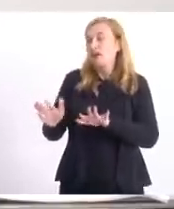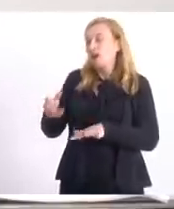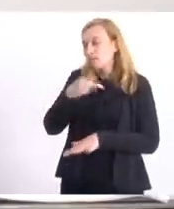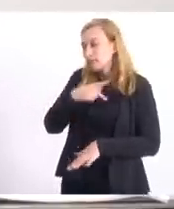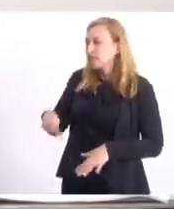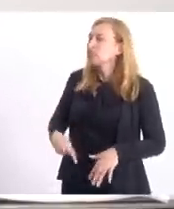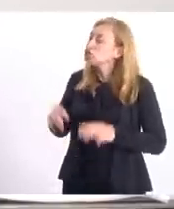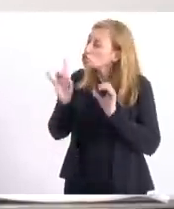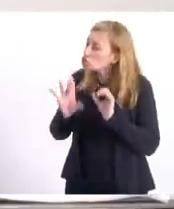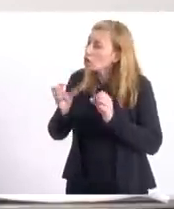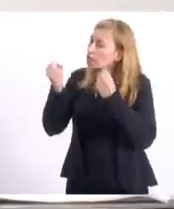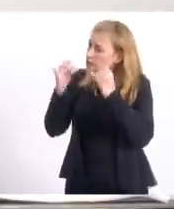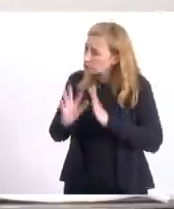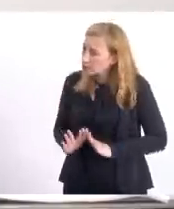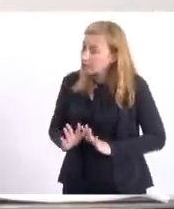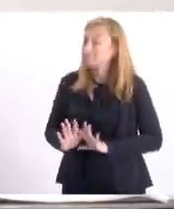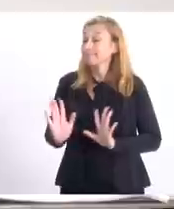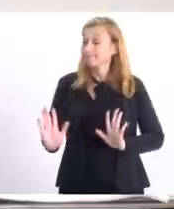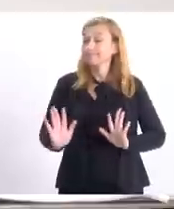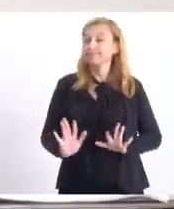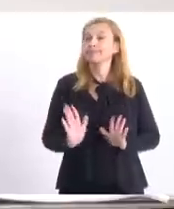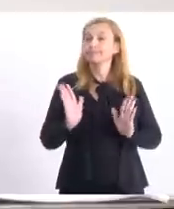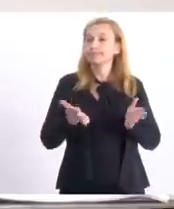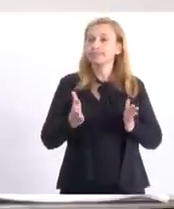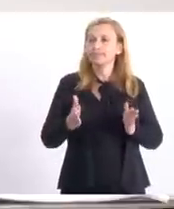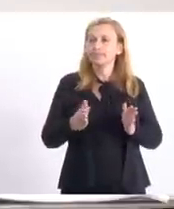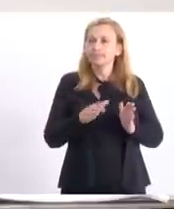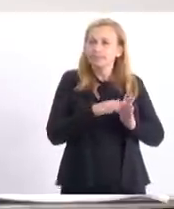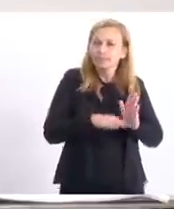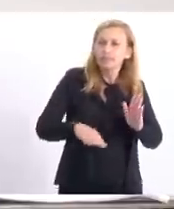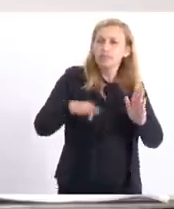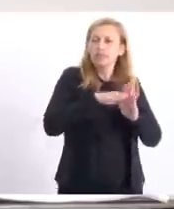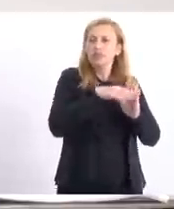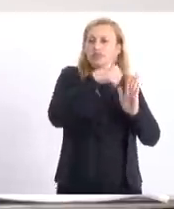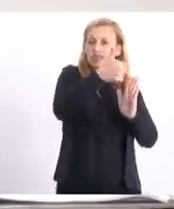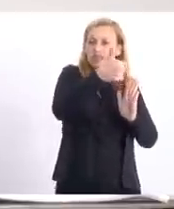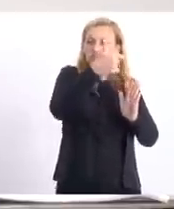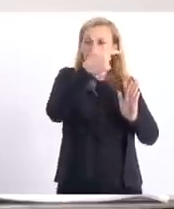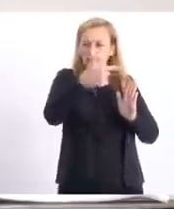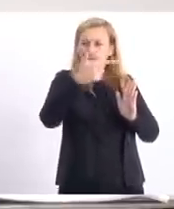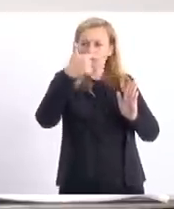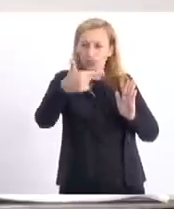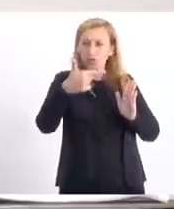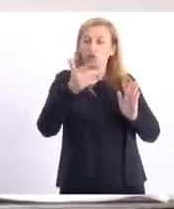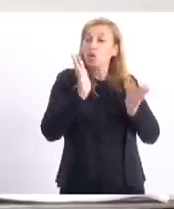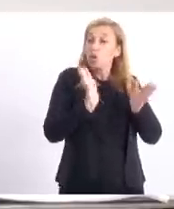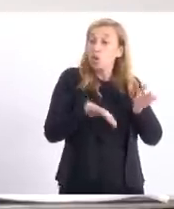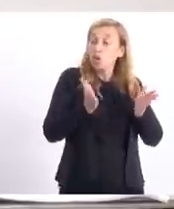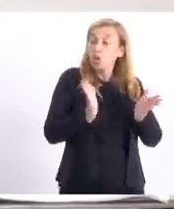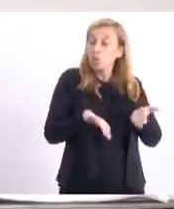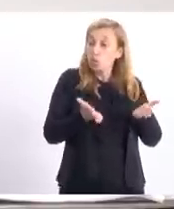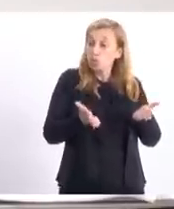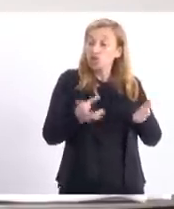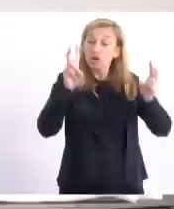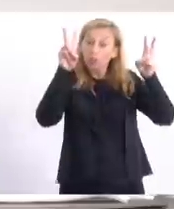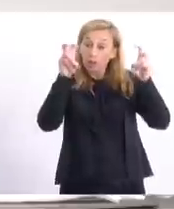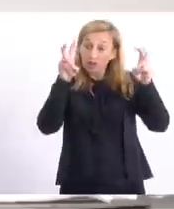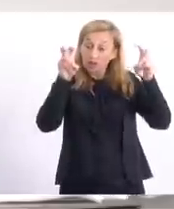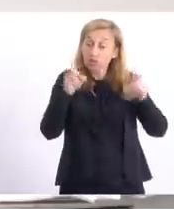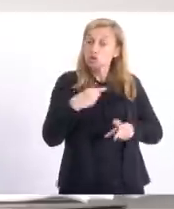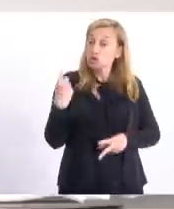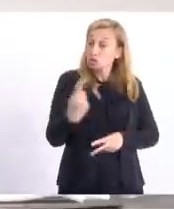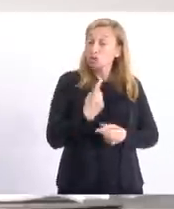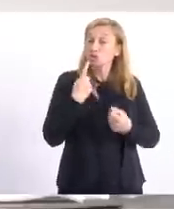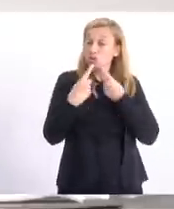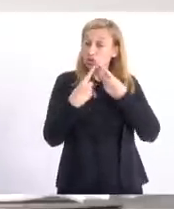para contemporizar. Isso, Márcio. Agora, aumentar o 122 hoje, que é a questão que nós